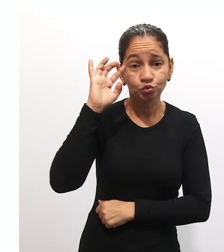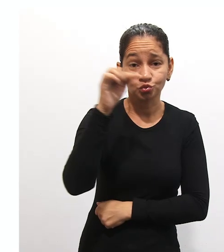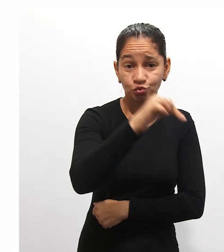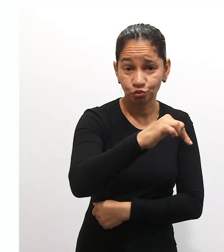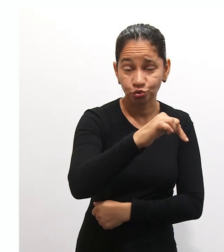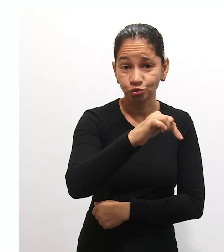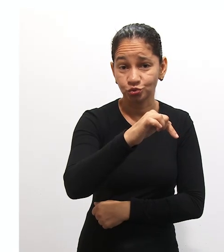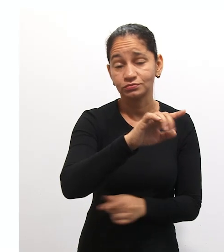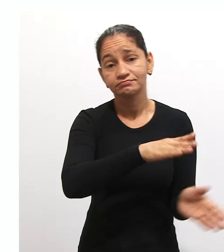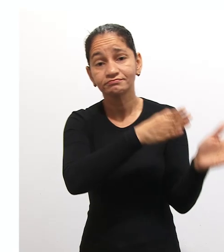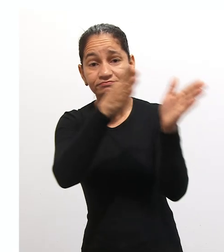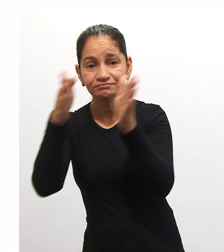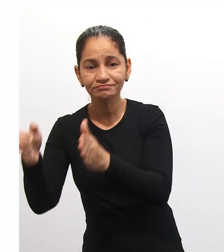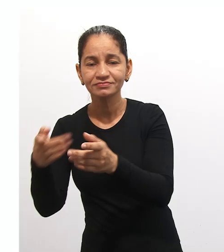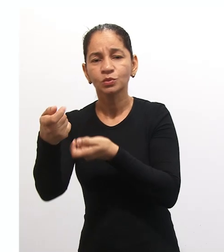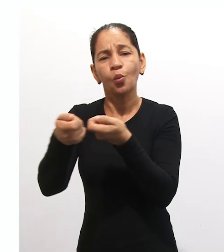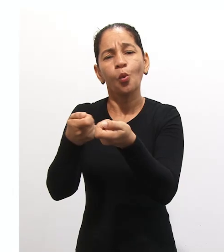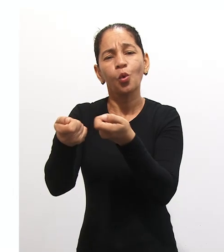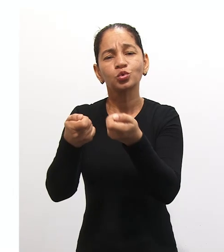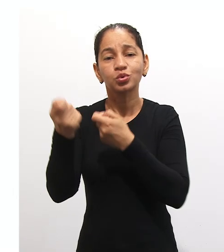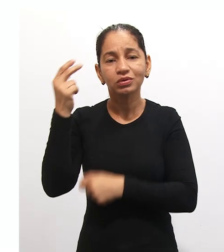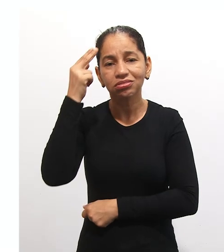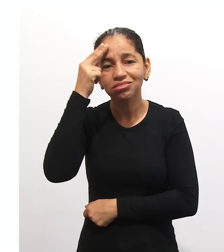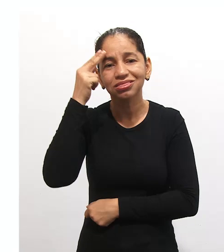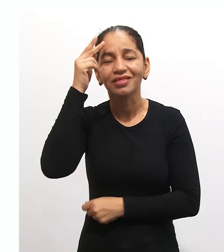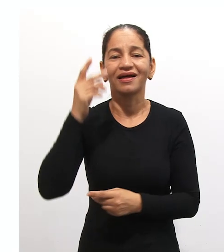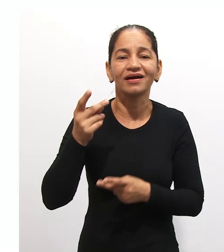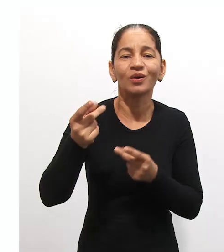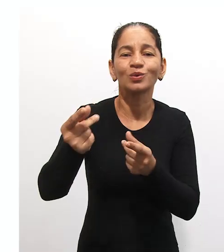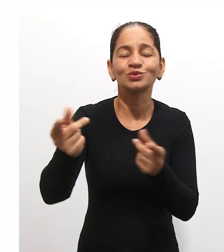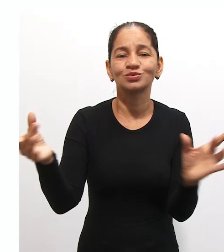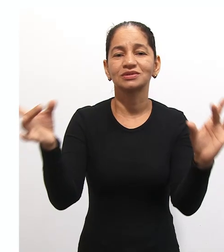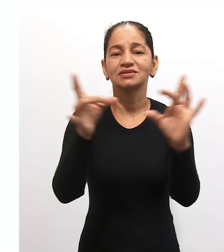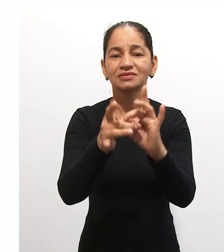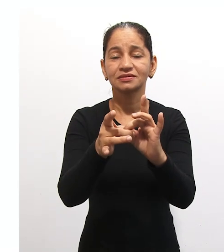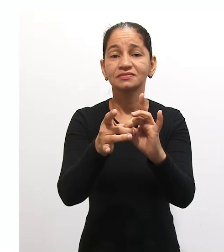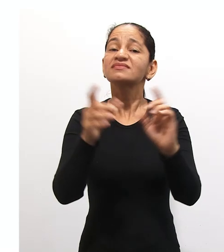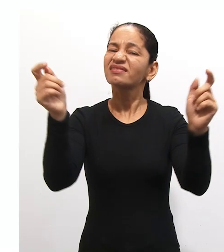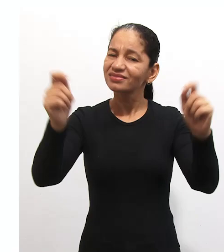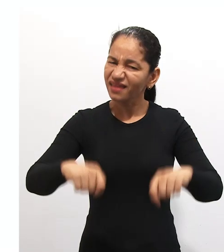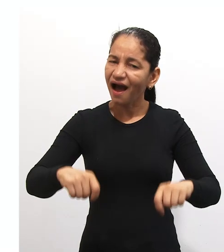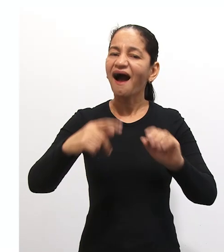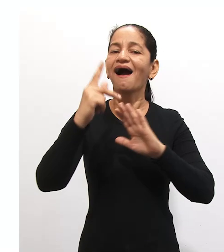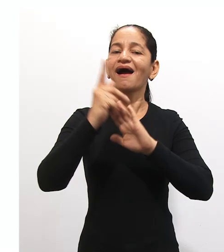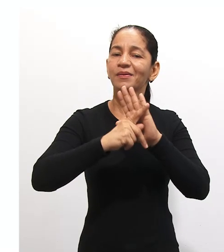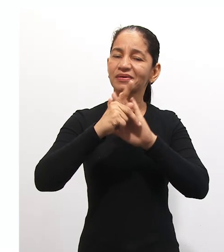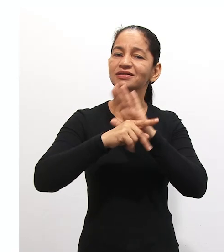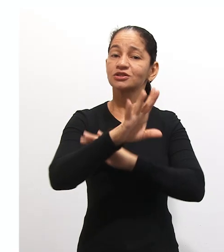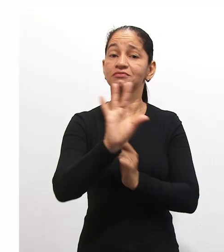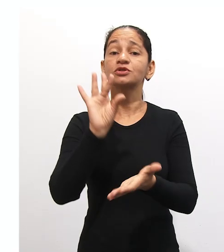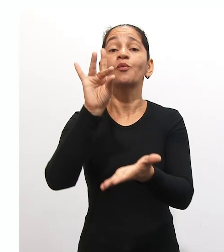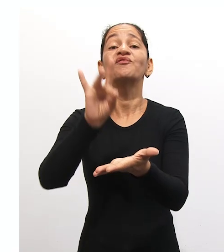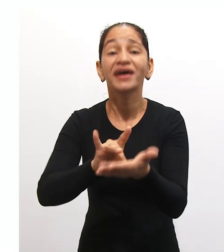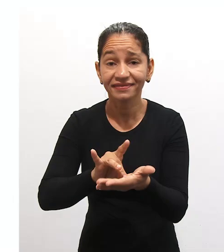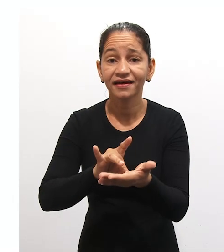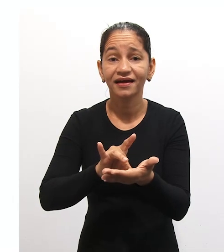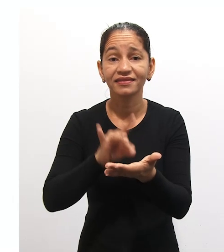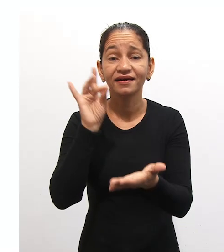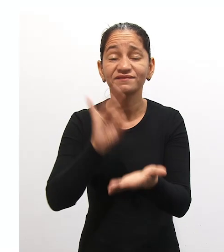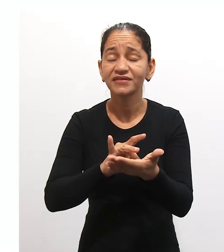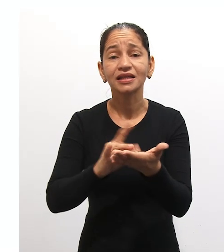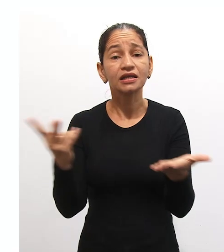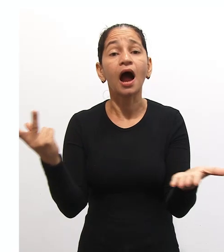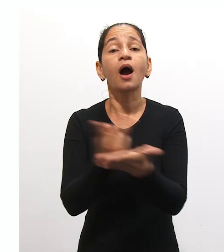ou seja, ela é um instrumento que garante que a empresa planeje com realismo